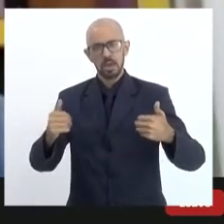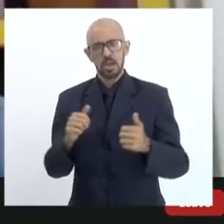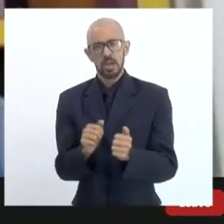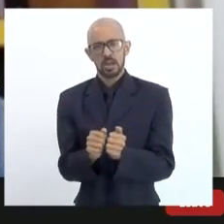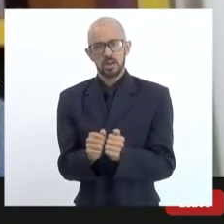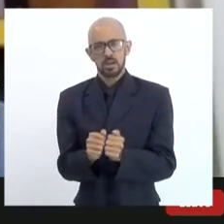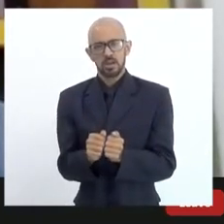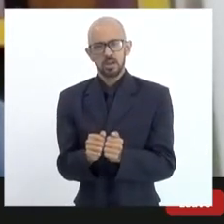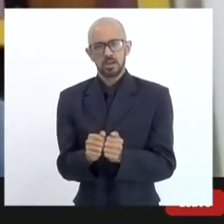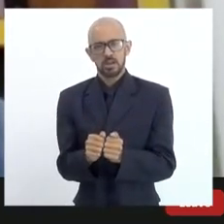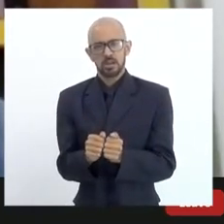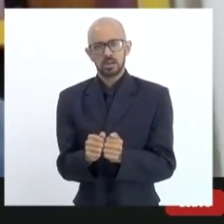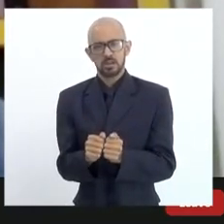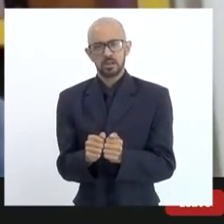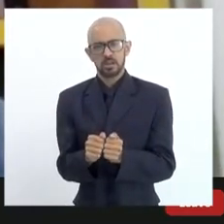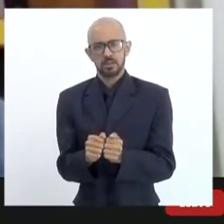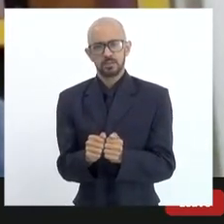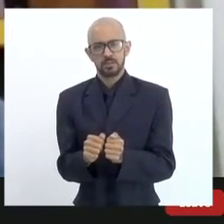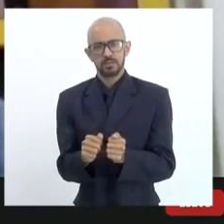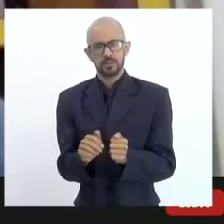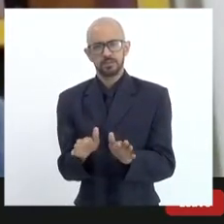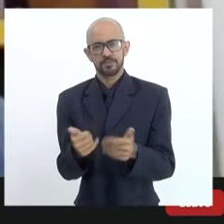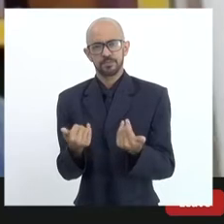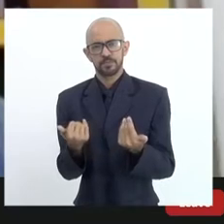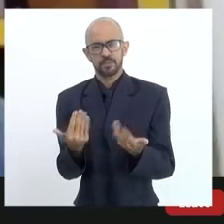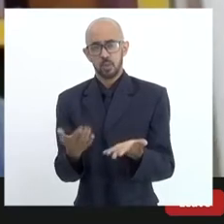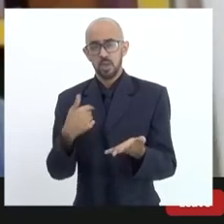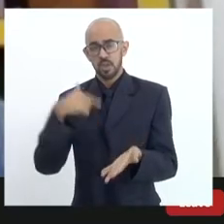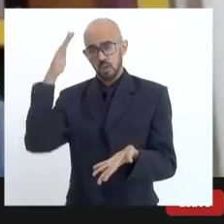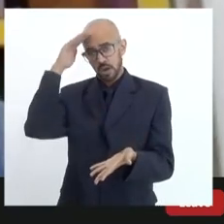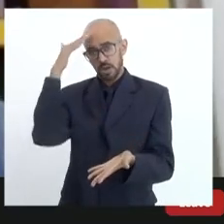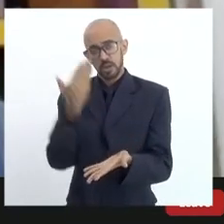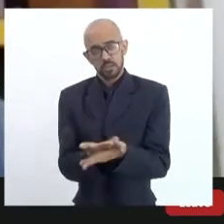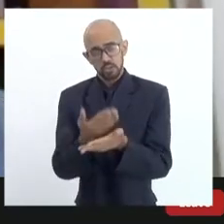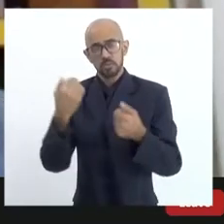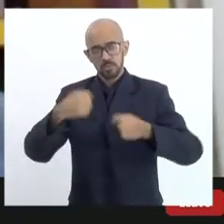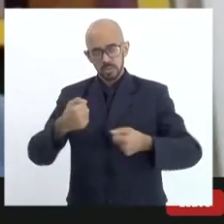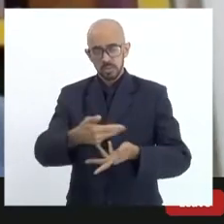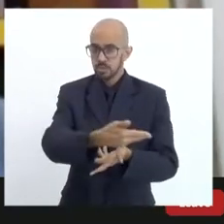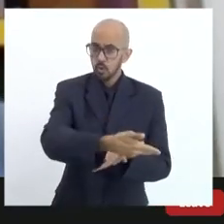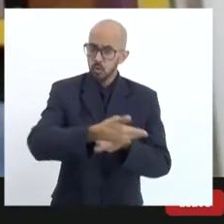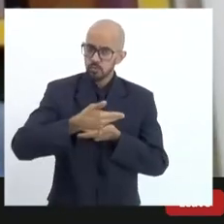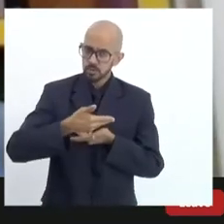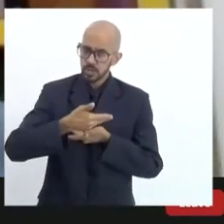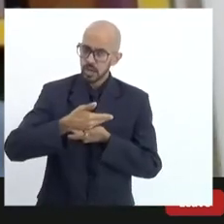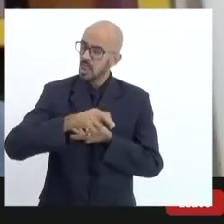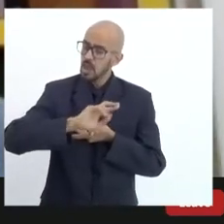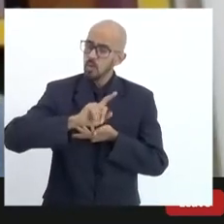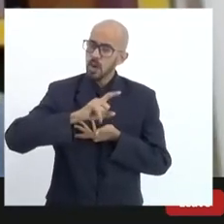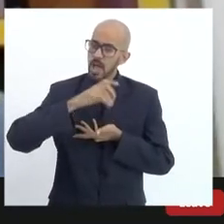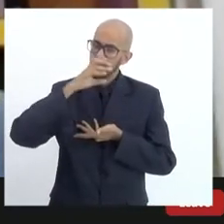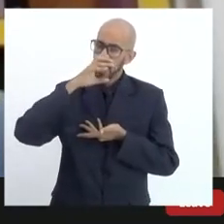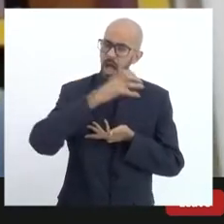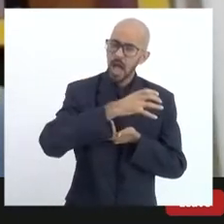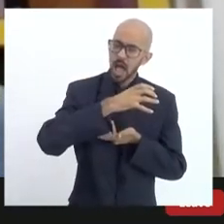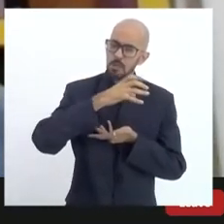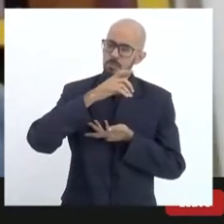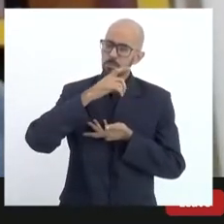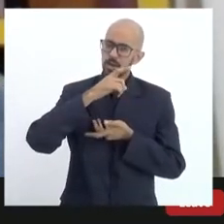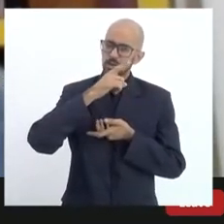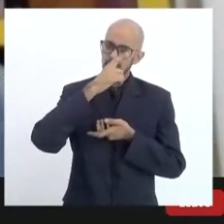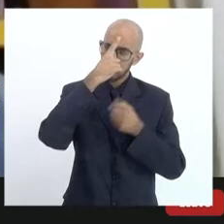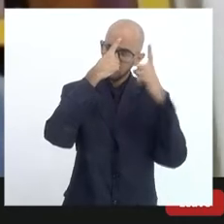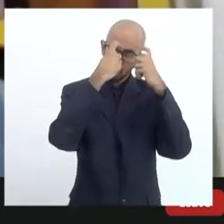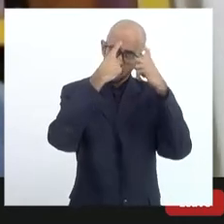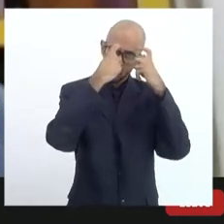Então, tem que vir. Né? Eu acredito que tem que ser convidado. E não é como uma coisa agressiva a